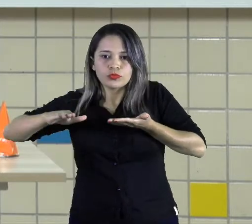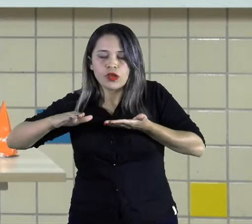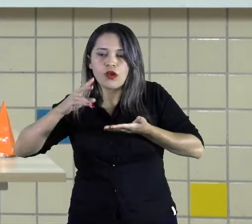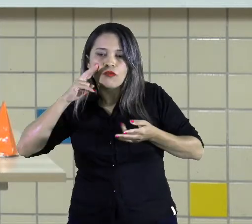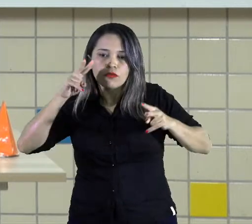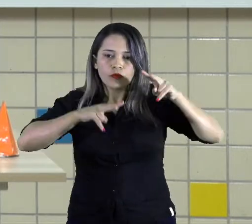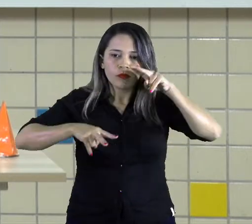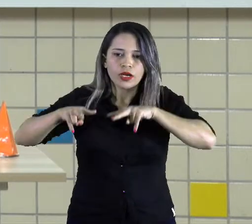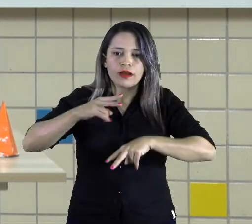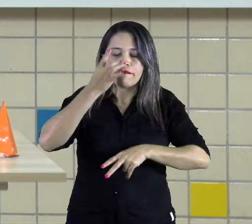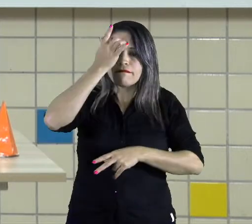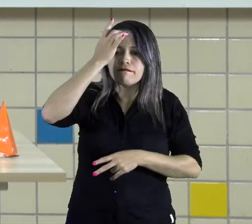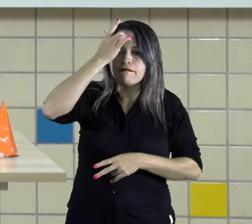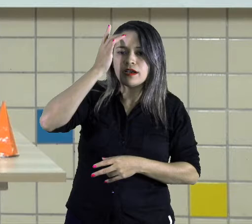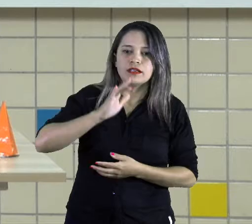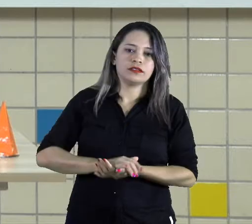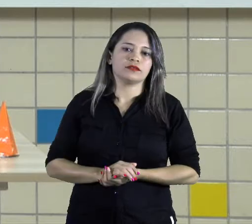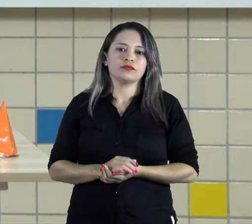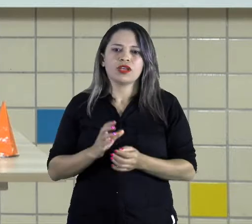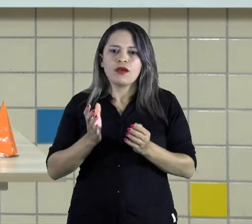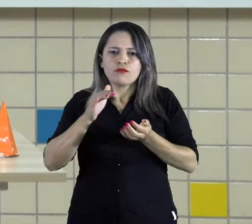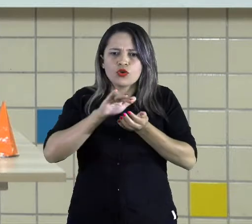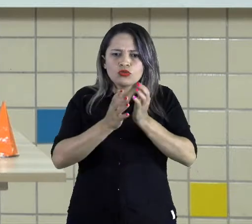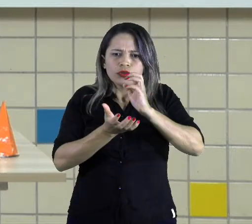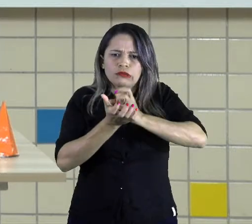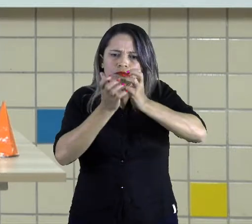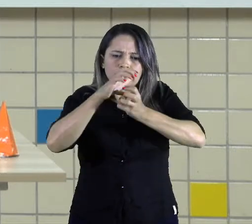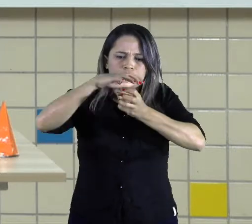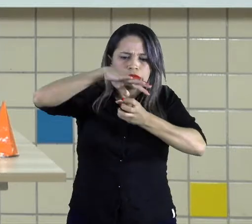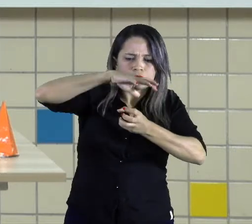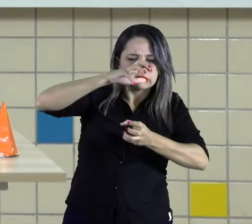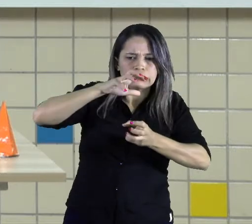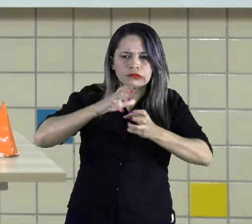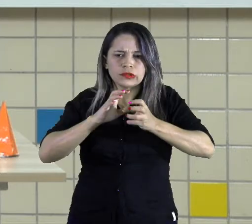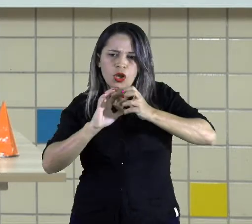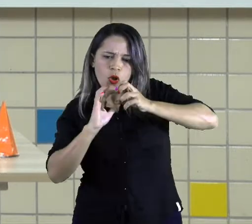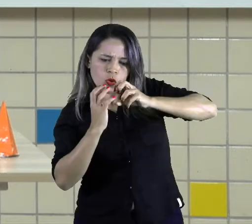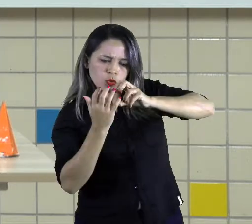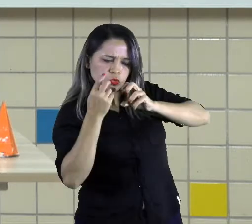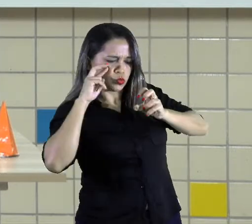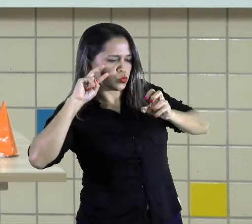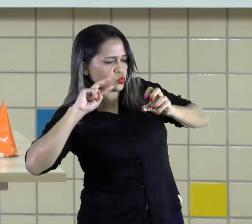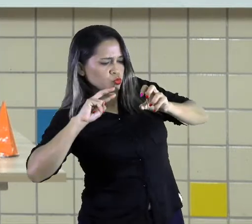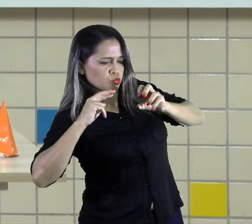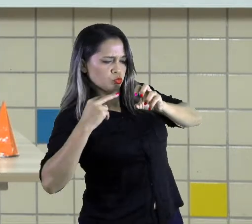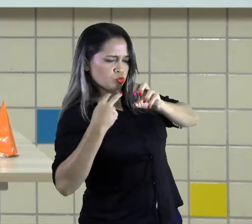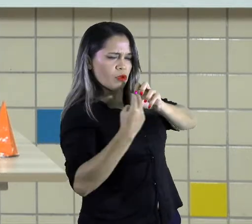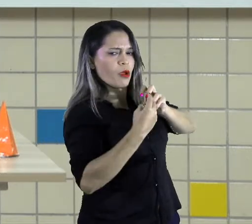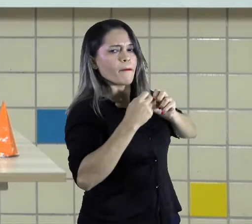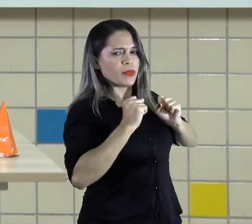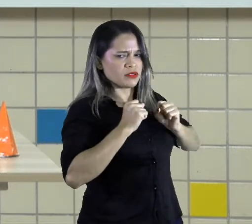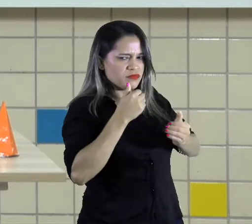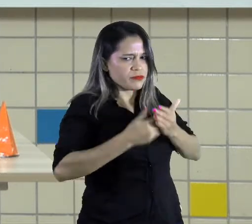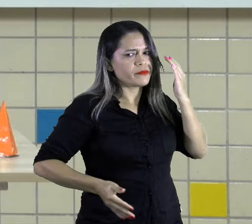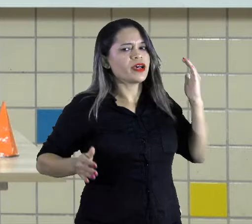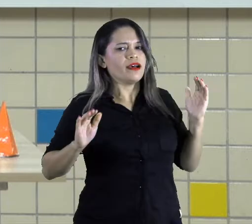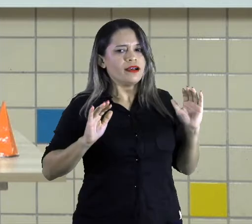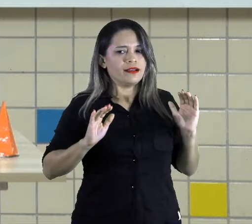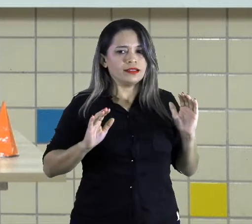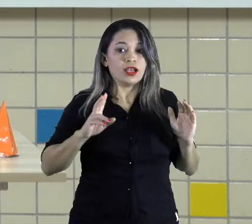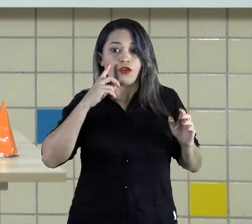visualizar essas faces. Porque ele montadinho, você tem que sair contando e rodando, pode ser que você se perca. E quando